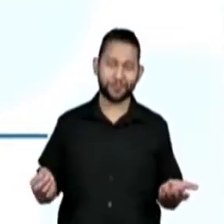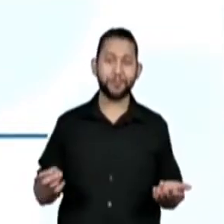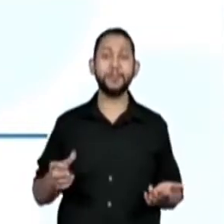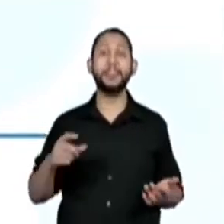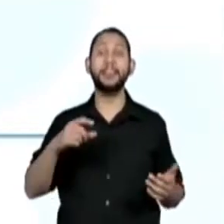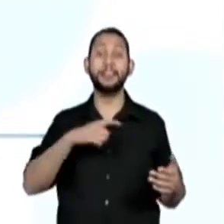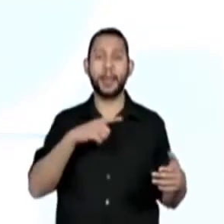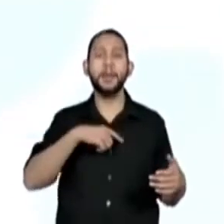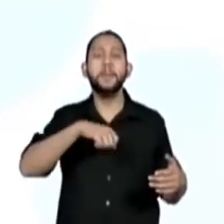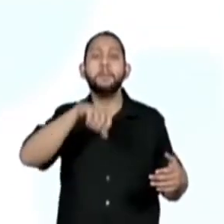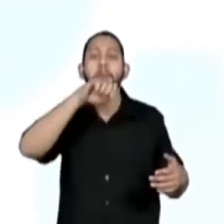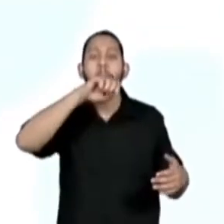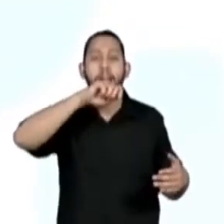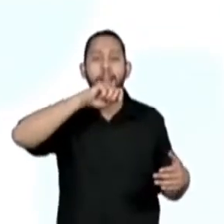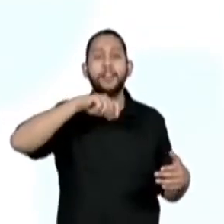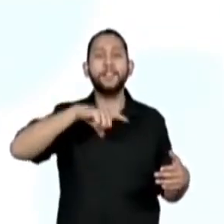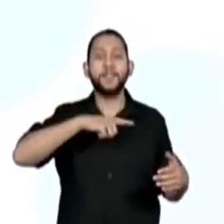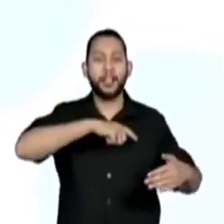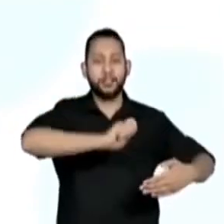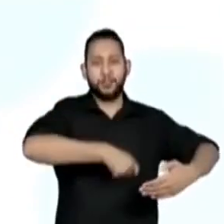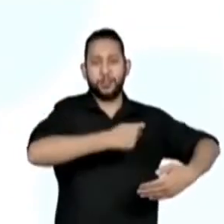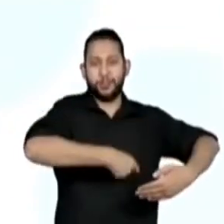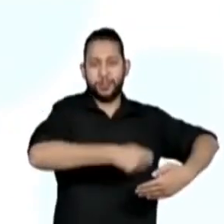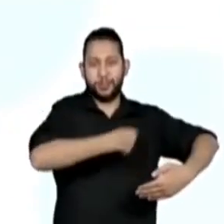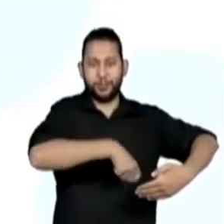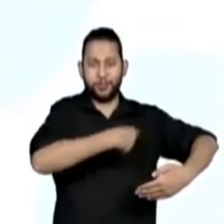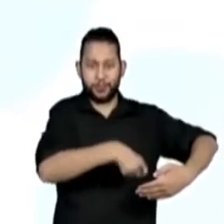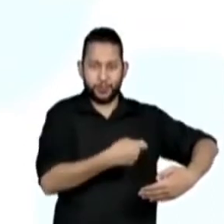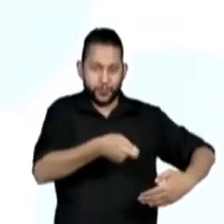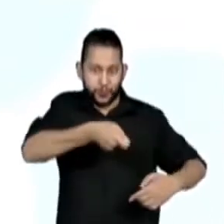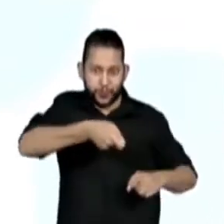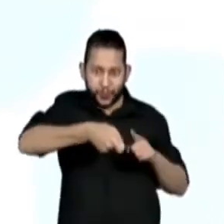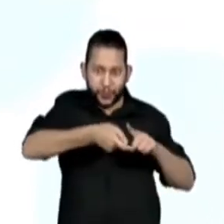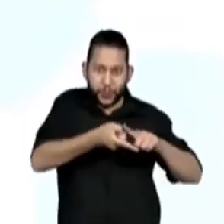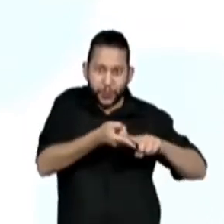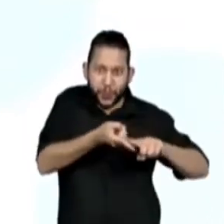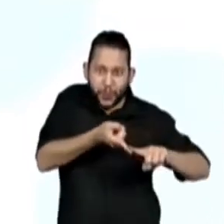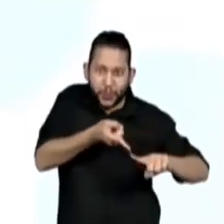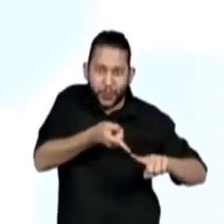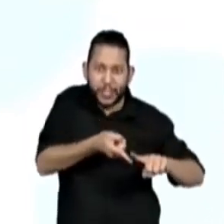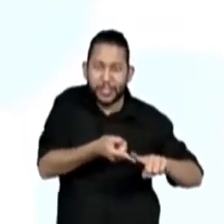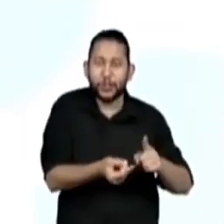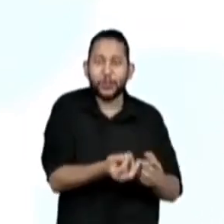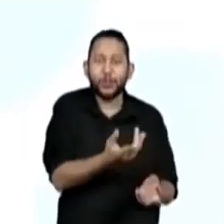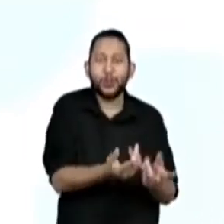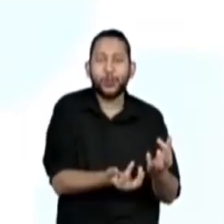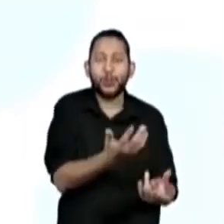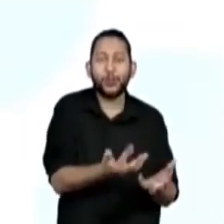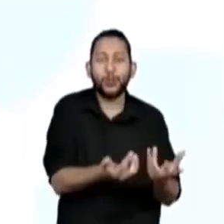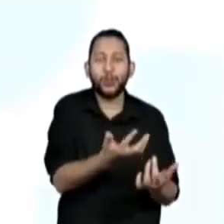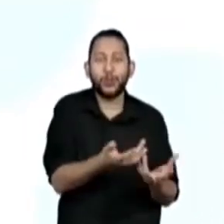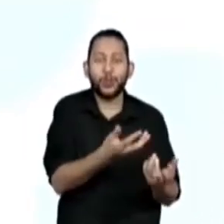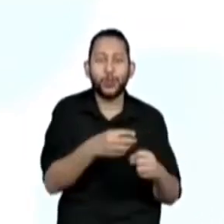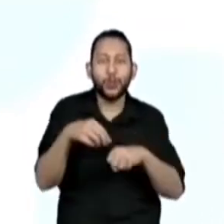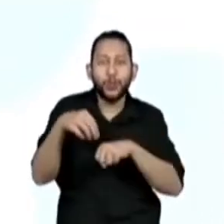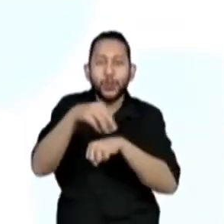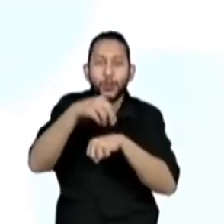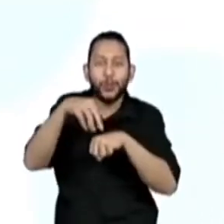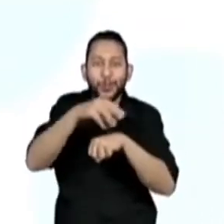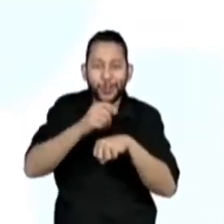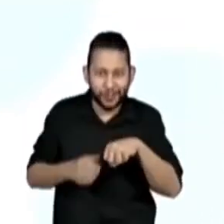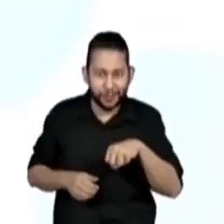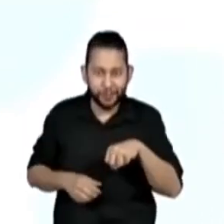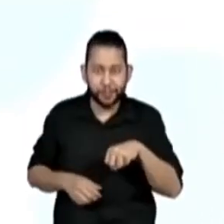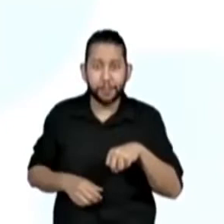depois que comeram o bolinho de chuva Os meninos foram brincar Samuel e Giovani foram brincar